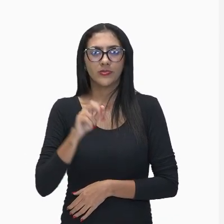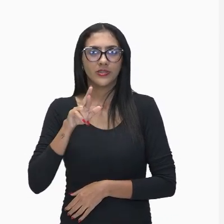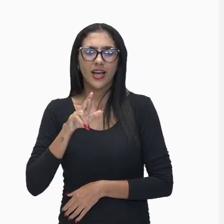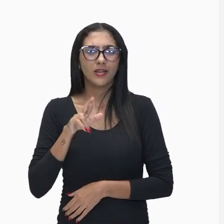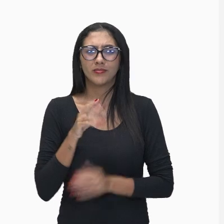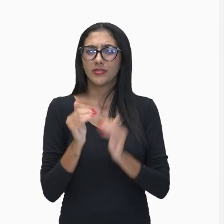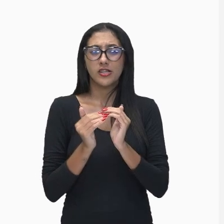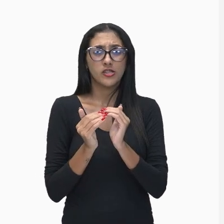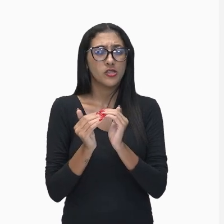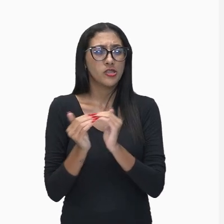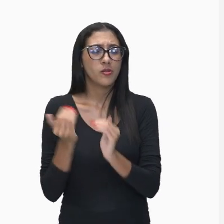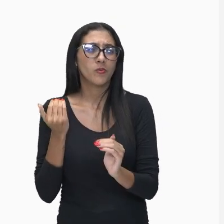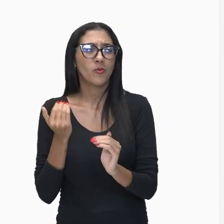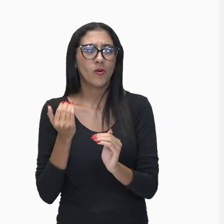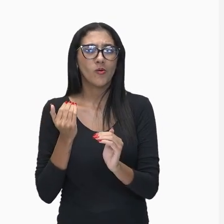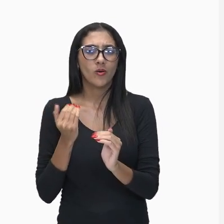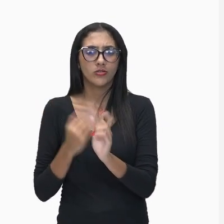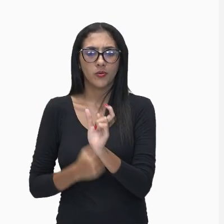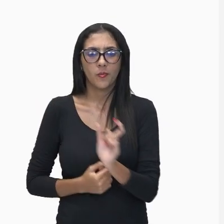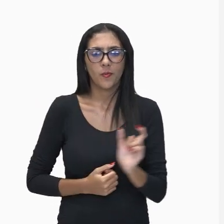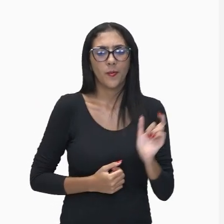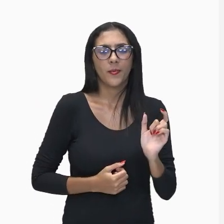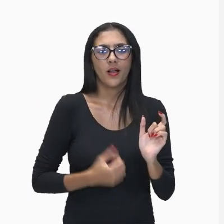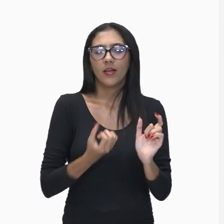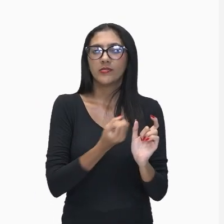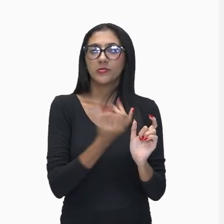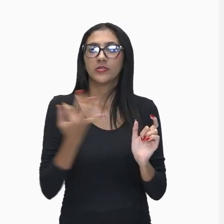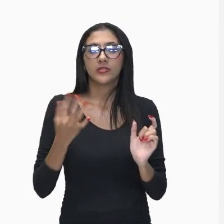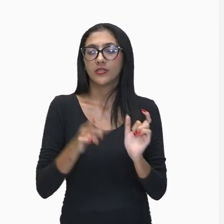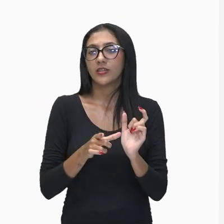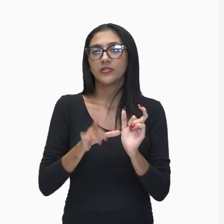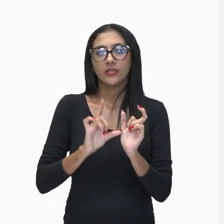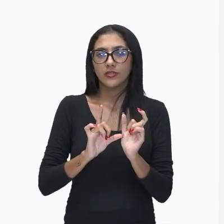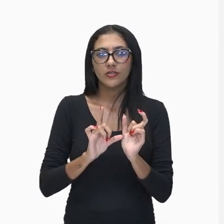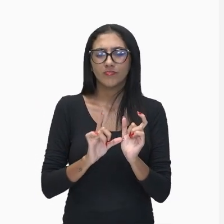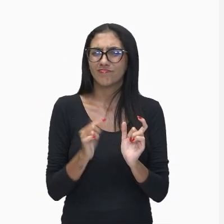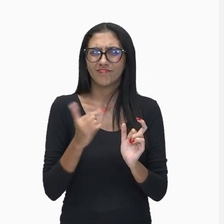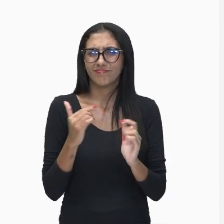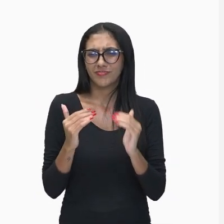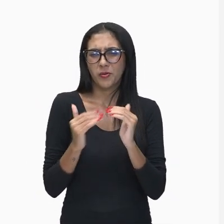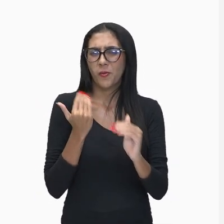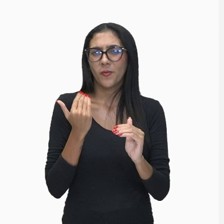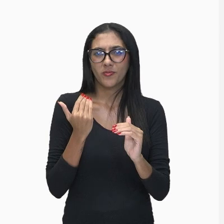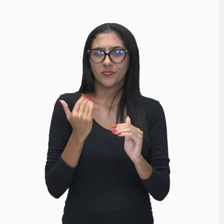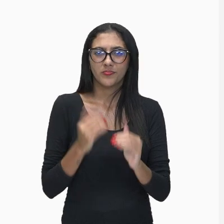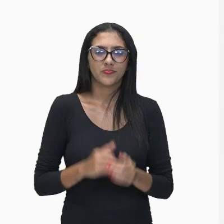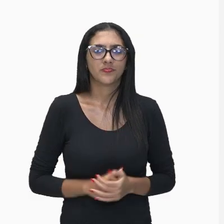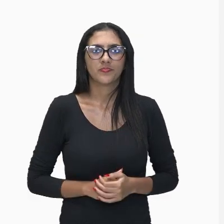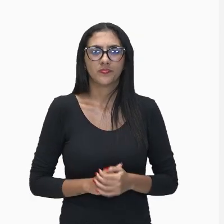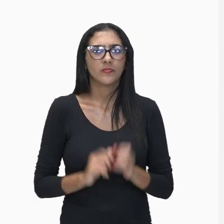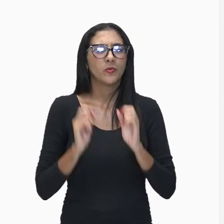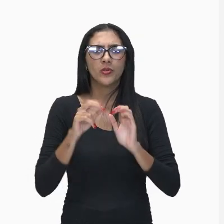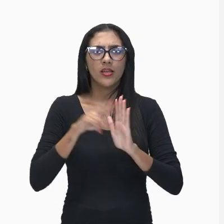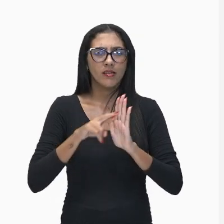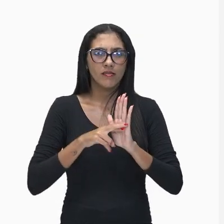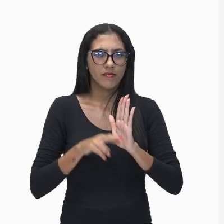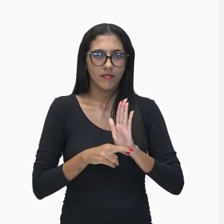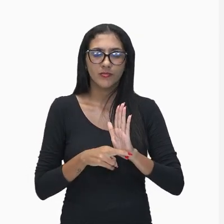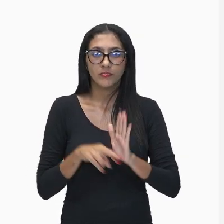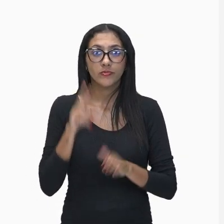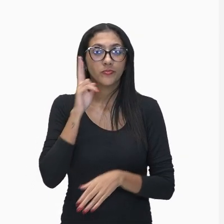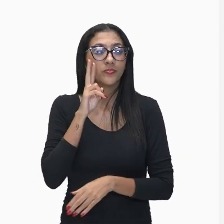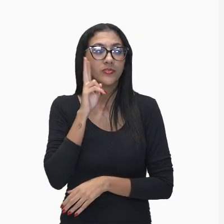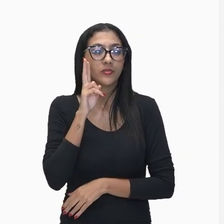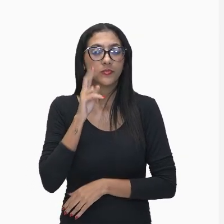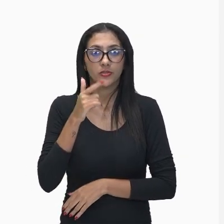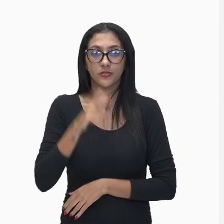termo fracionário presente no sujeito da oração. Então, não há concordância. O que a regra vai dizer para a gente? Colocando a regra